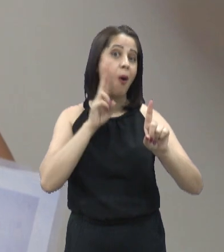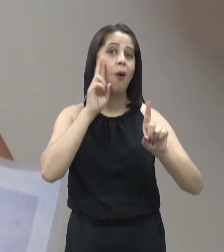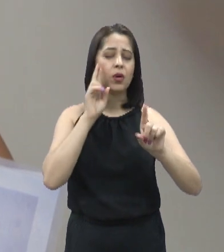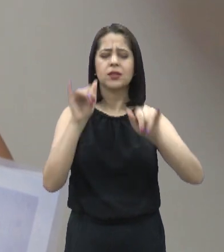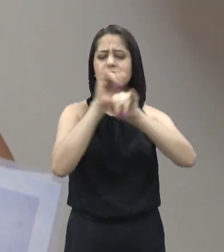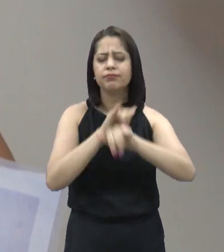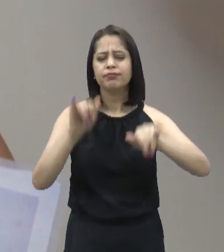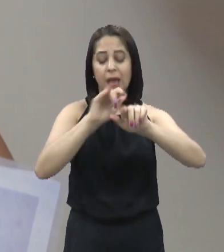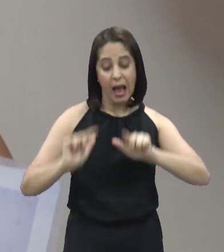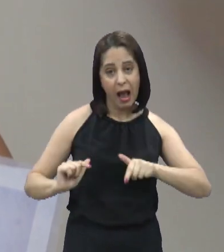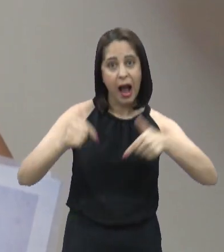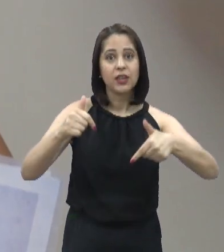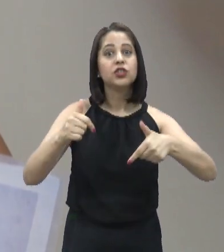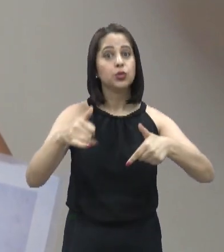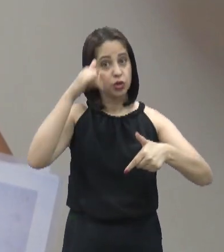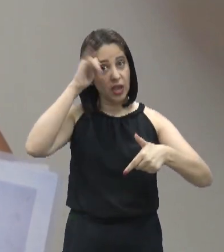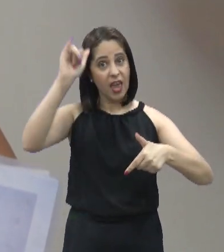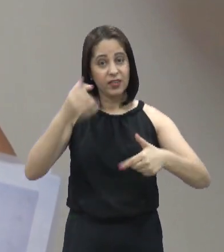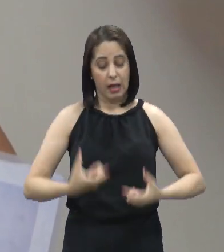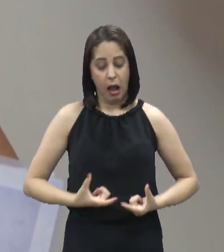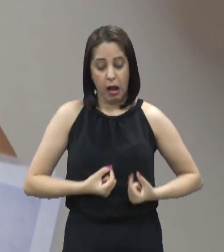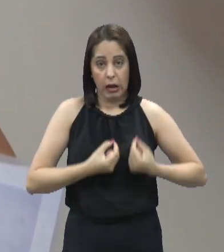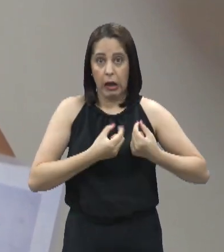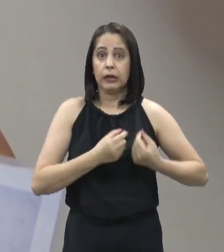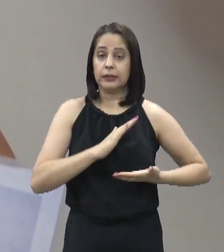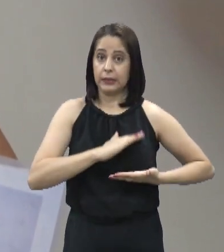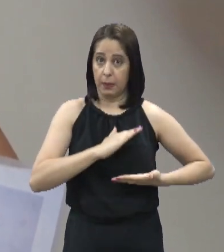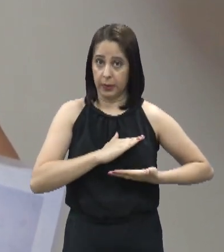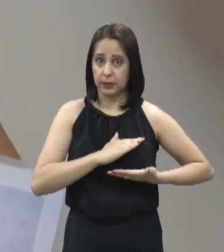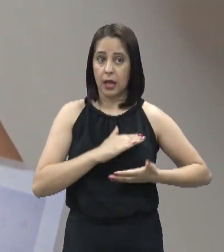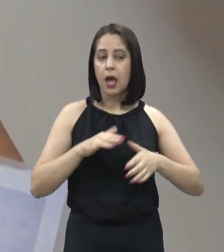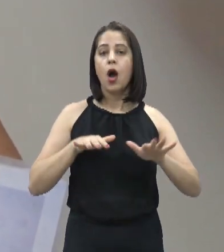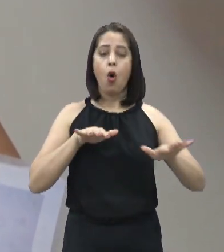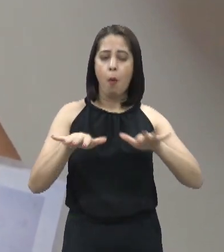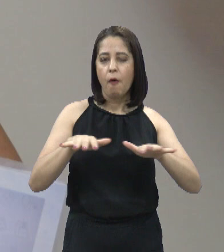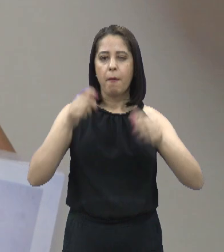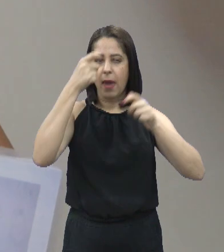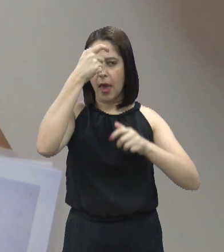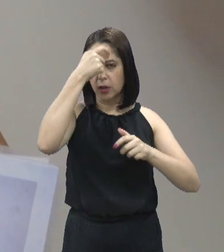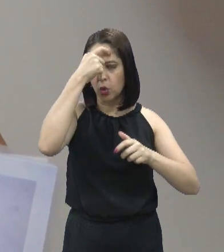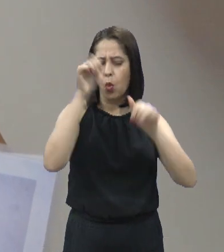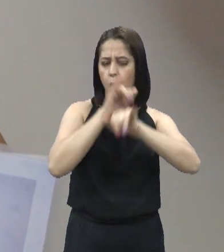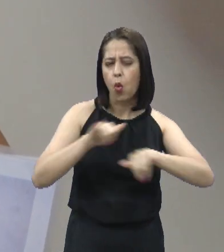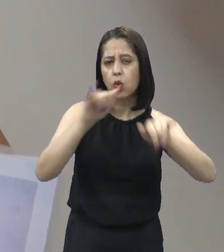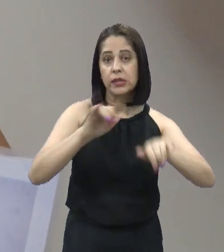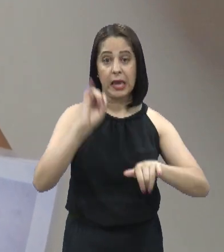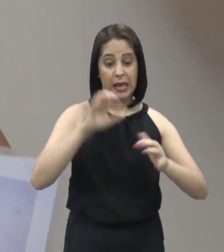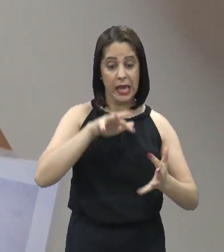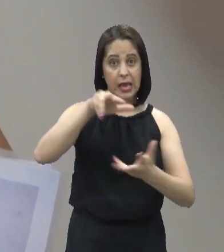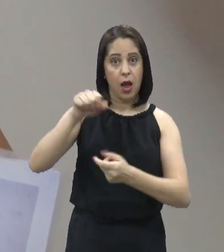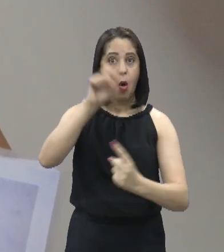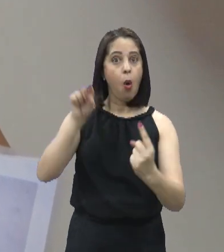promove ações de combate ao câncer de mama. O movimento internacional de conscientização tem como objetivo